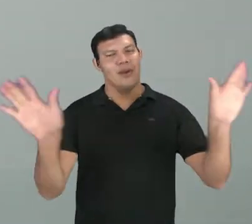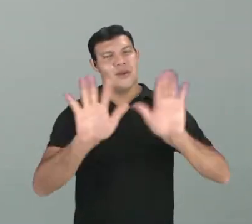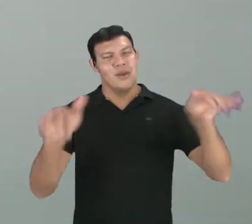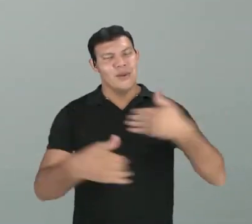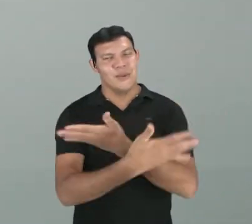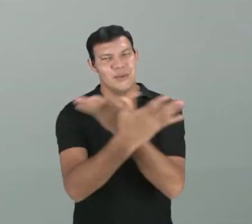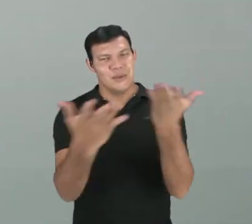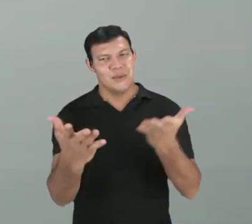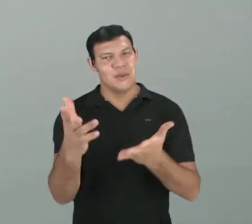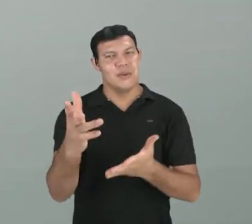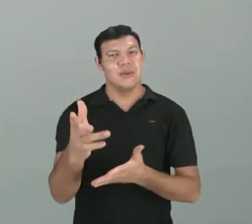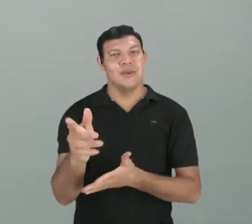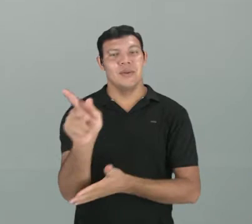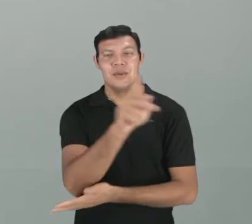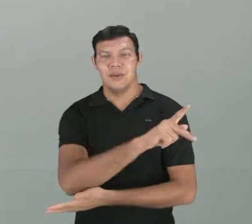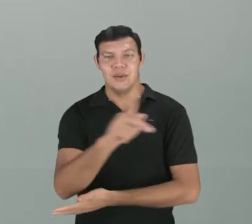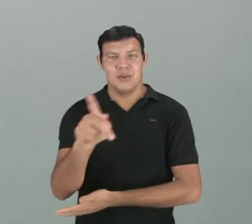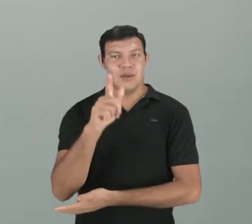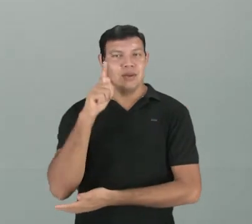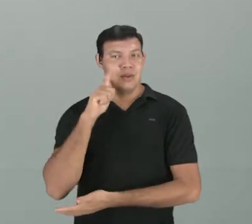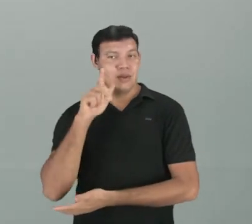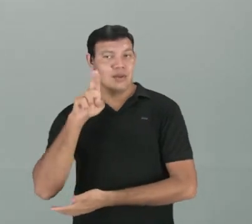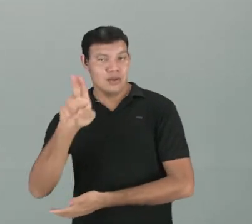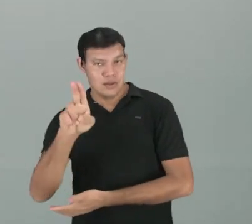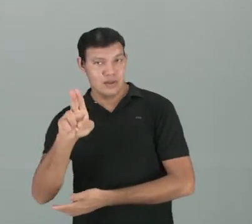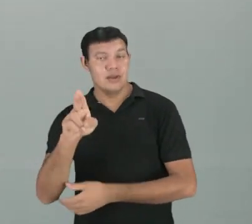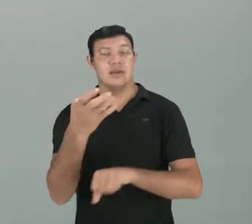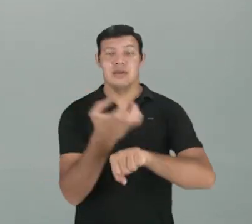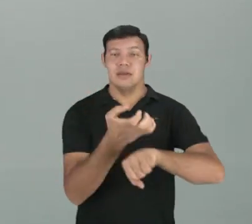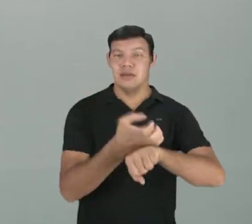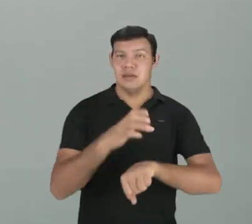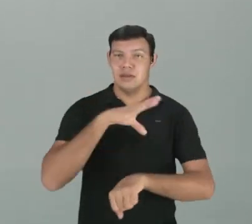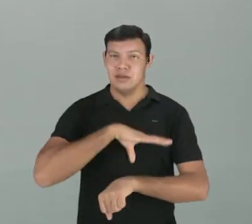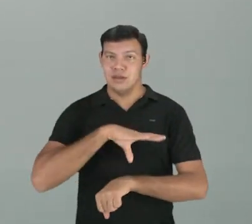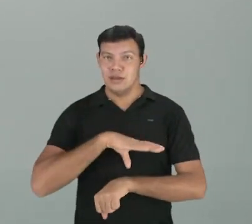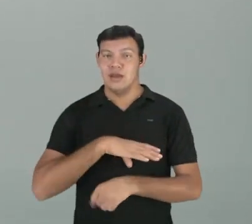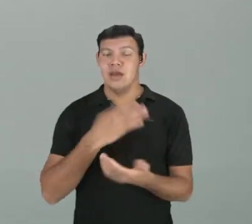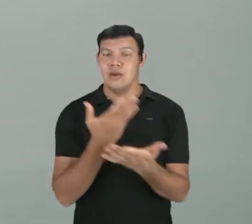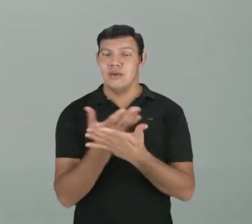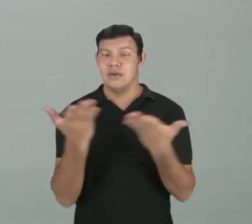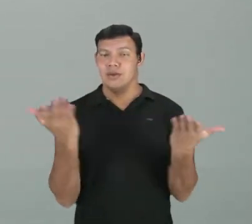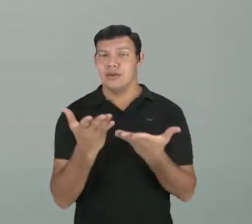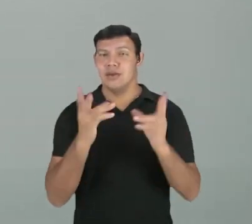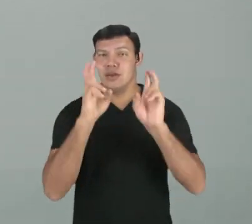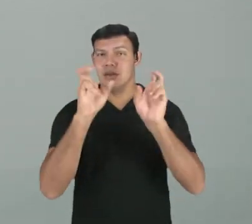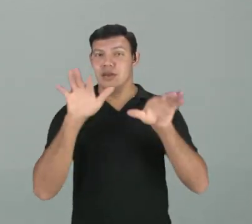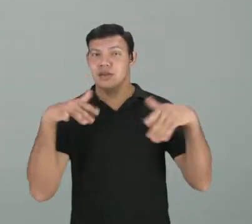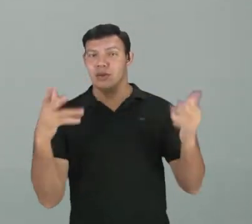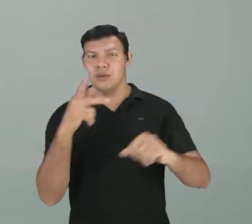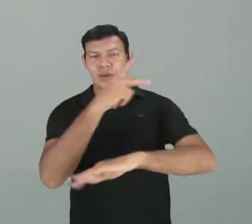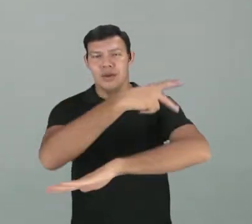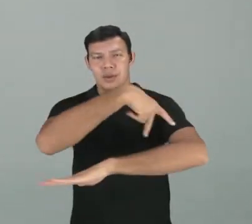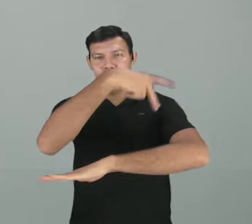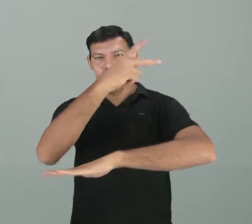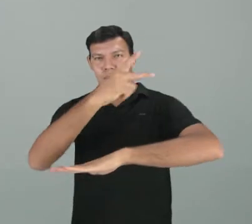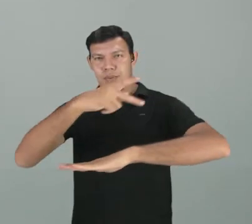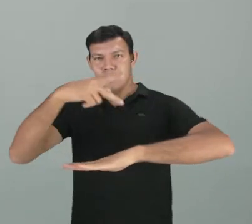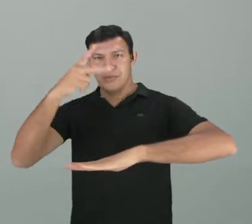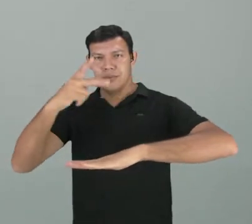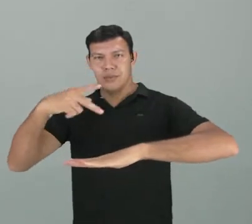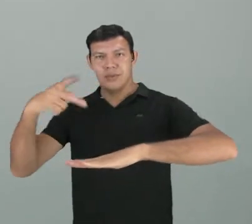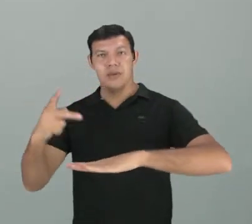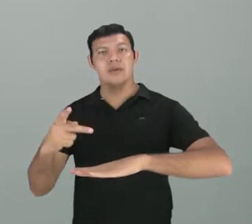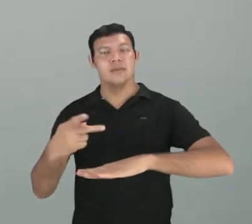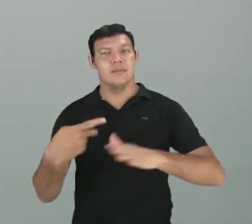Olá pessoal, eu sou o professor Luciano de língua portuguesa e na aula de hoje nós vamos falar sobre o parnasianismo no Brasil,